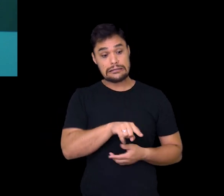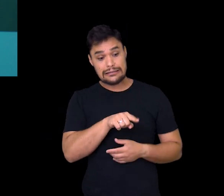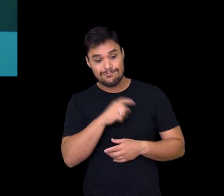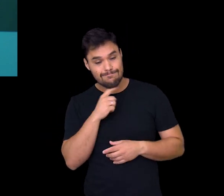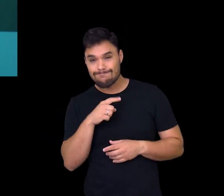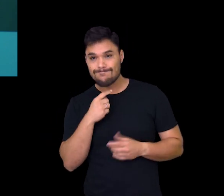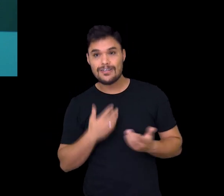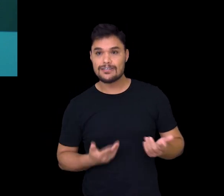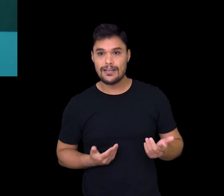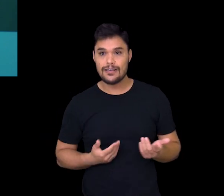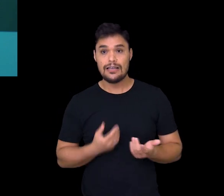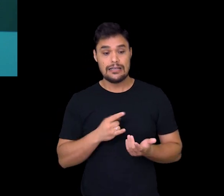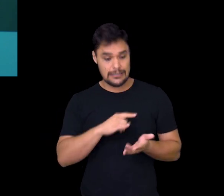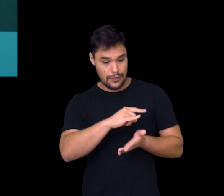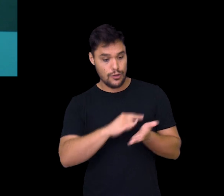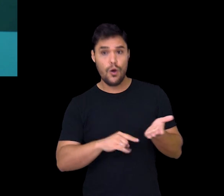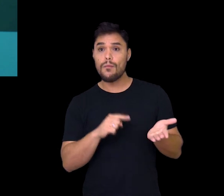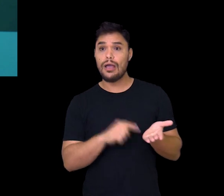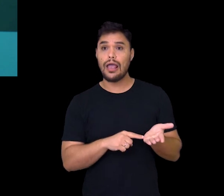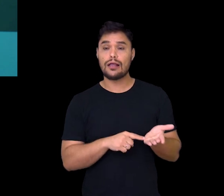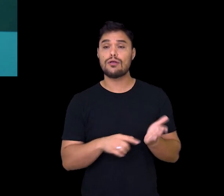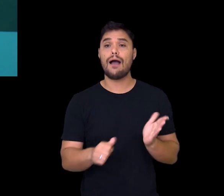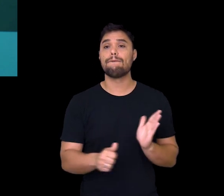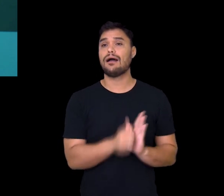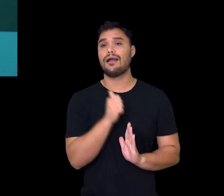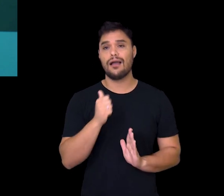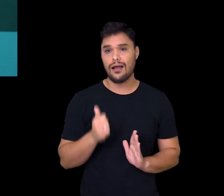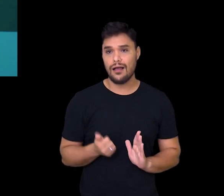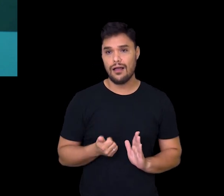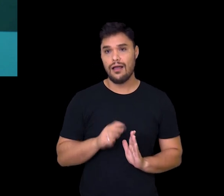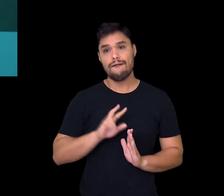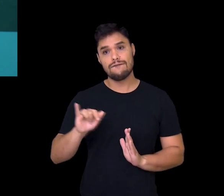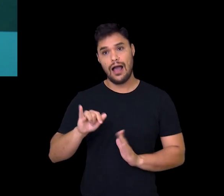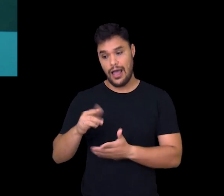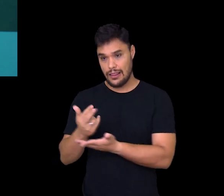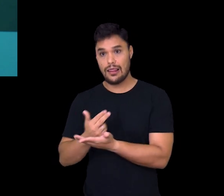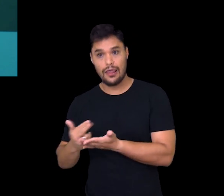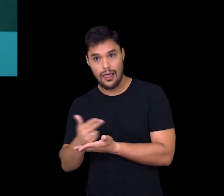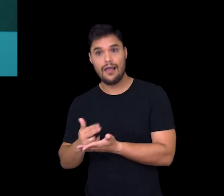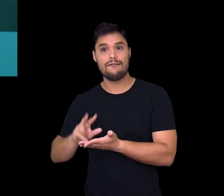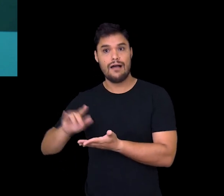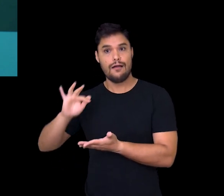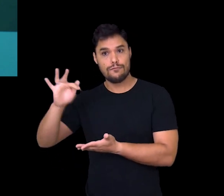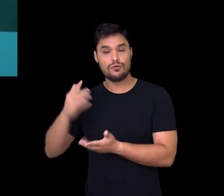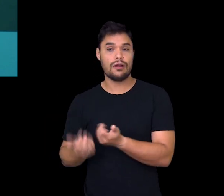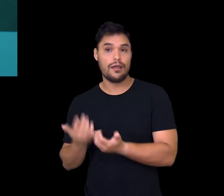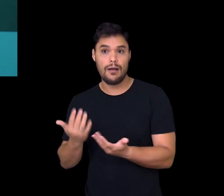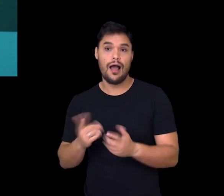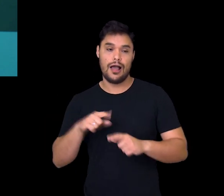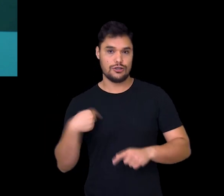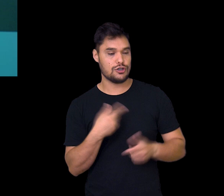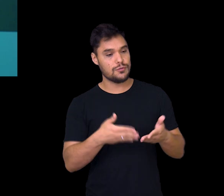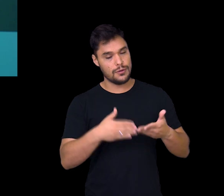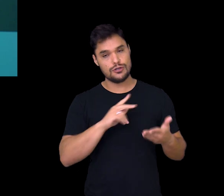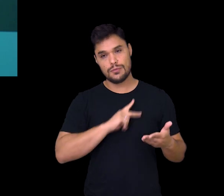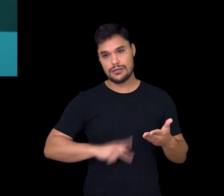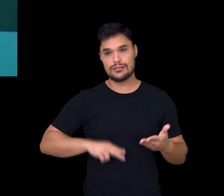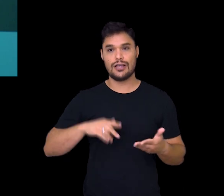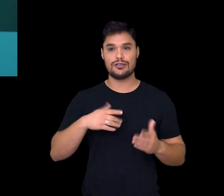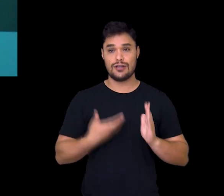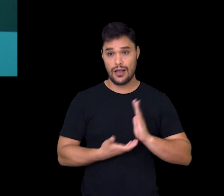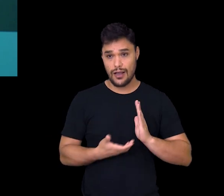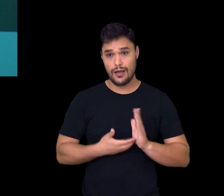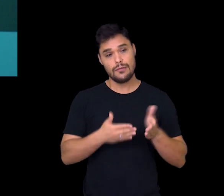se esse filme apagar, e eles iam incinerar aqueles desenhos. Então nós pedimos ao presidente da Câmara, ele solicitou, o